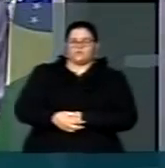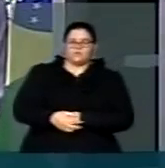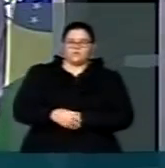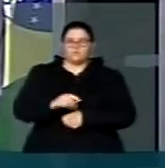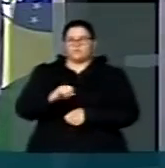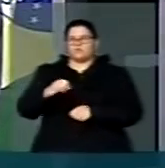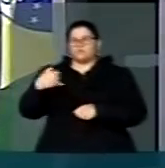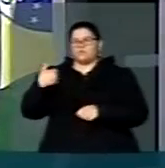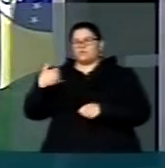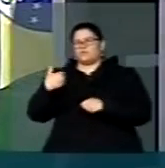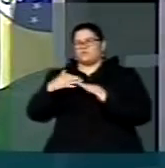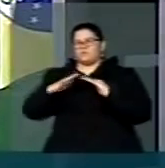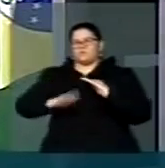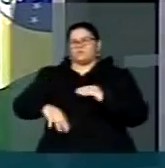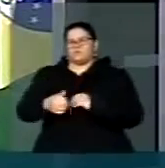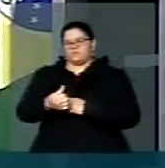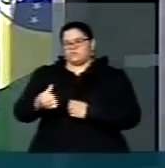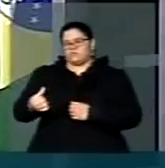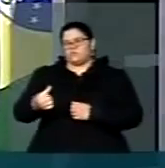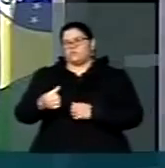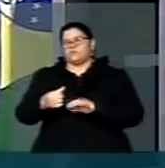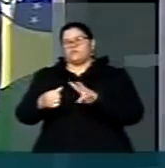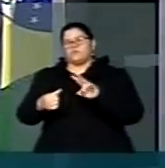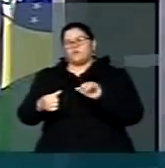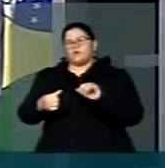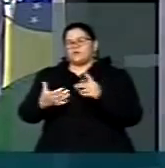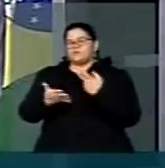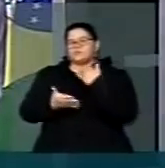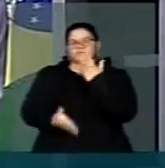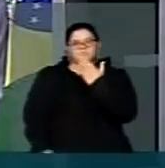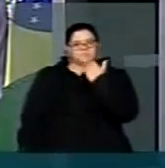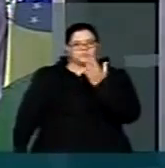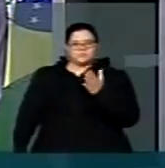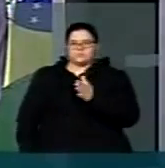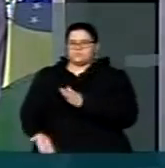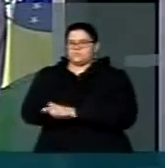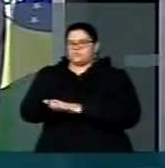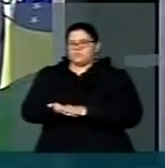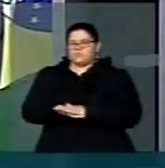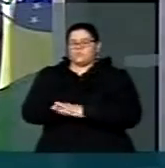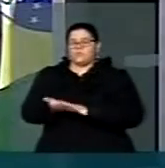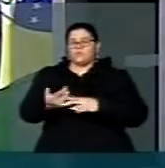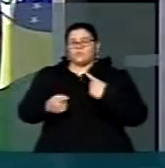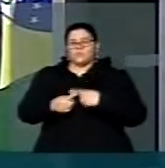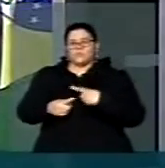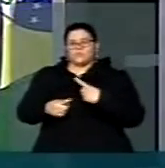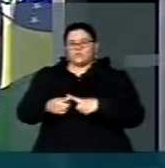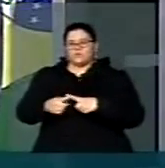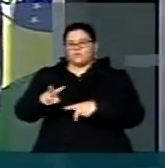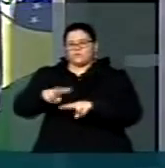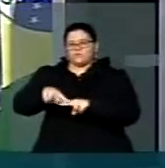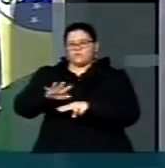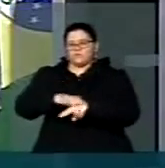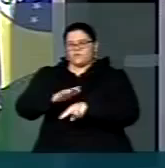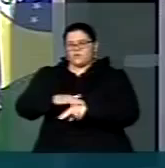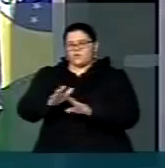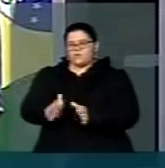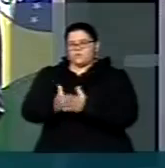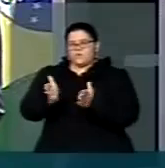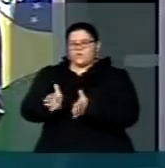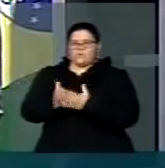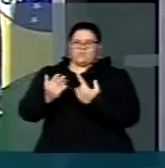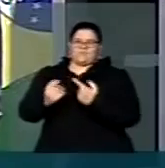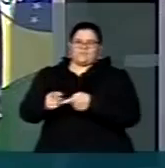tratar o efeito, não a causa. É encarcerar mais cedo a população pobre e jovem, apostando que ela não tem